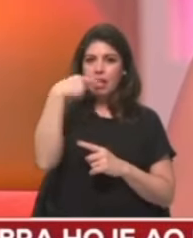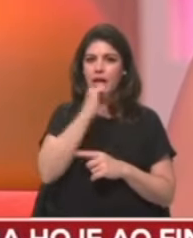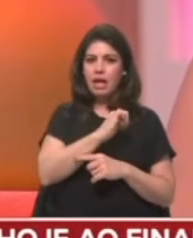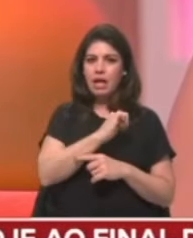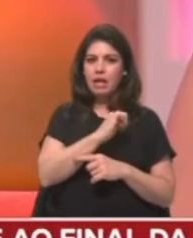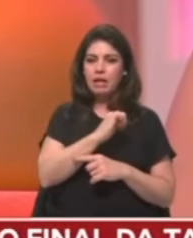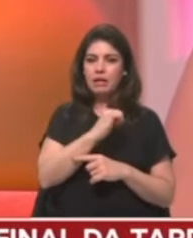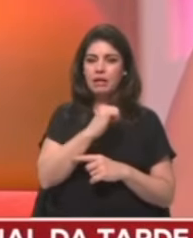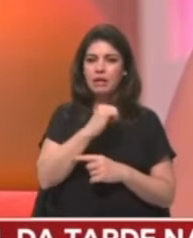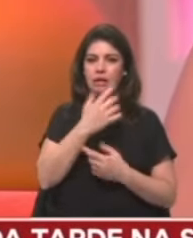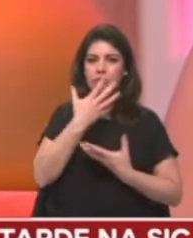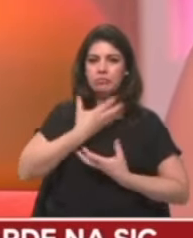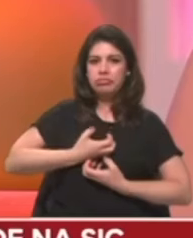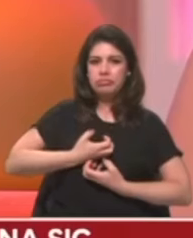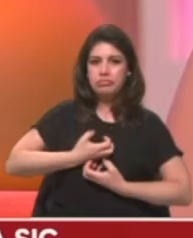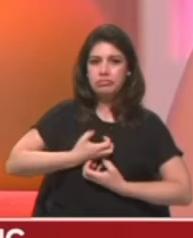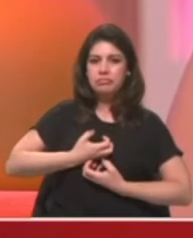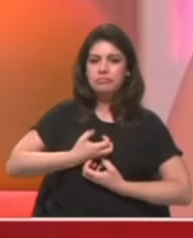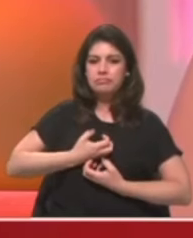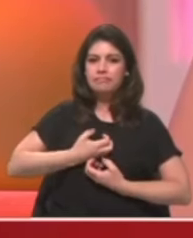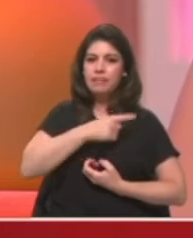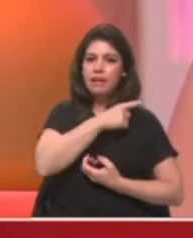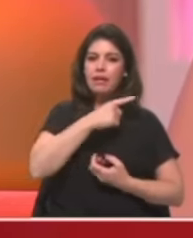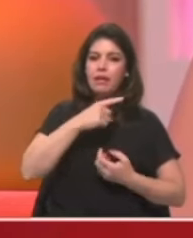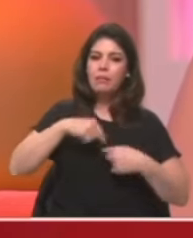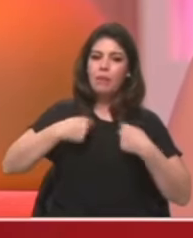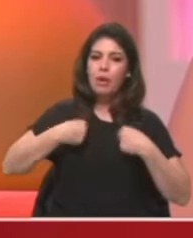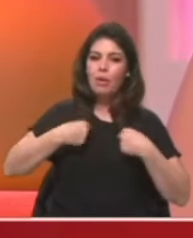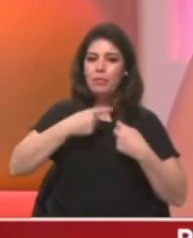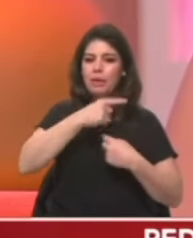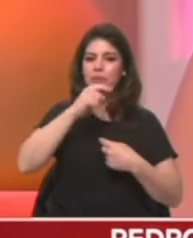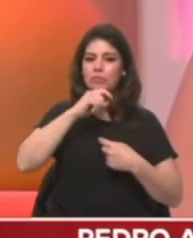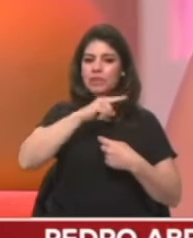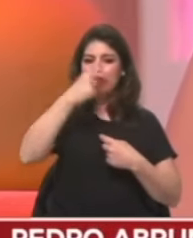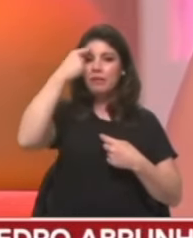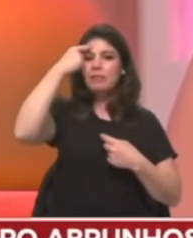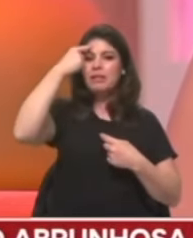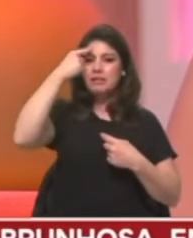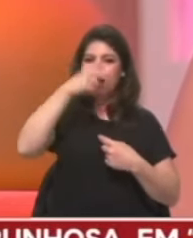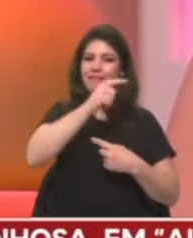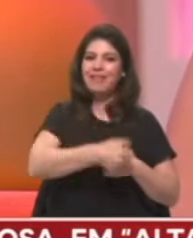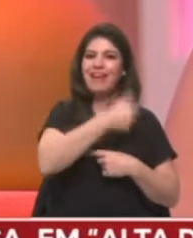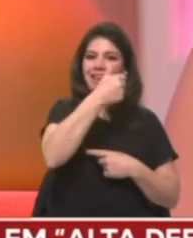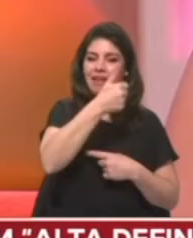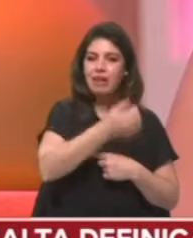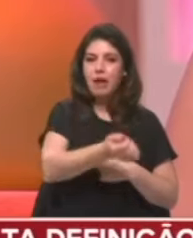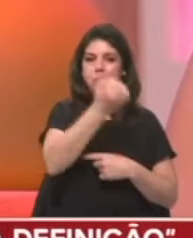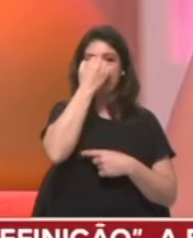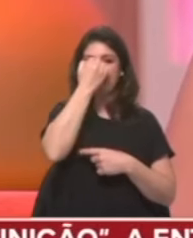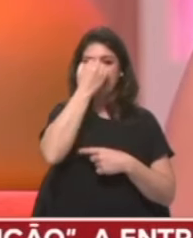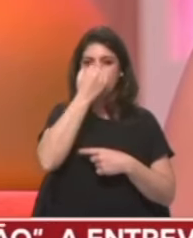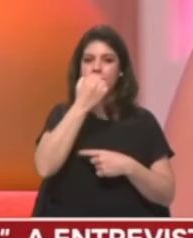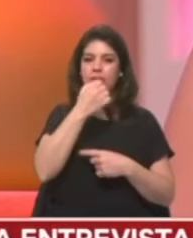como que a desilusão, não é? Que ela estava muito convicta que se calhar Sim. Ah, nota-se bem, nota-se, não é? E houve